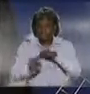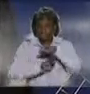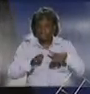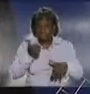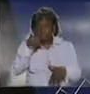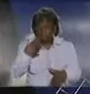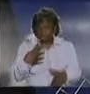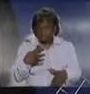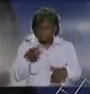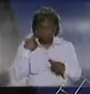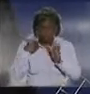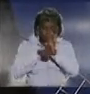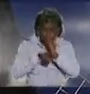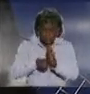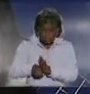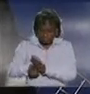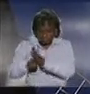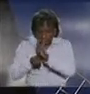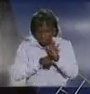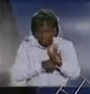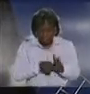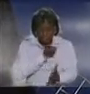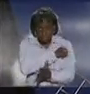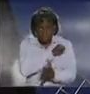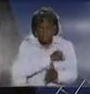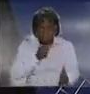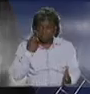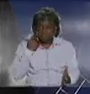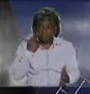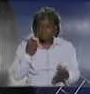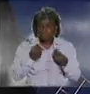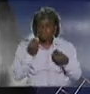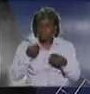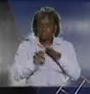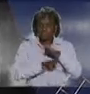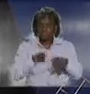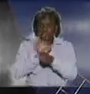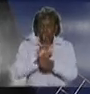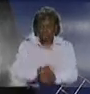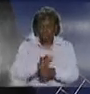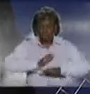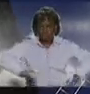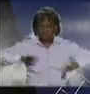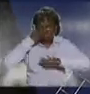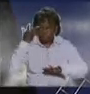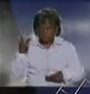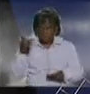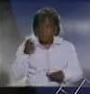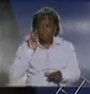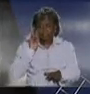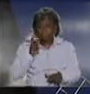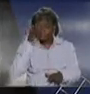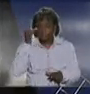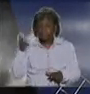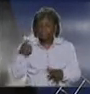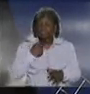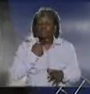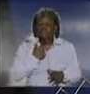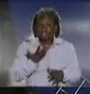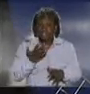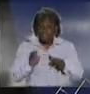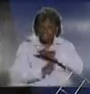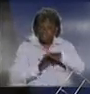14 instituições fizeram um levantamento desse ecossistema no Rio de Janeiro de negócios de impacto social. E a gente viu que esses empreendedores,